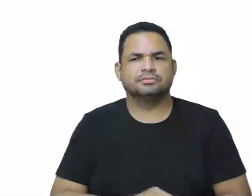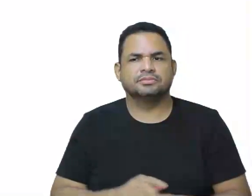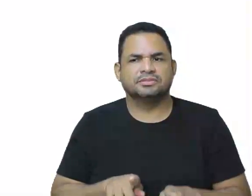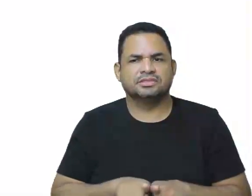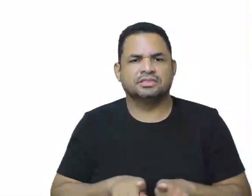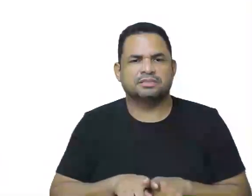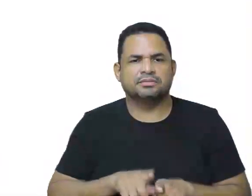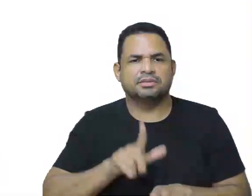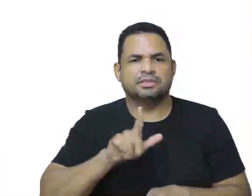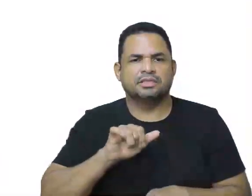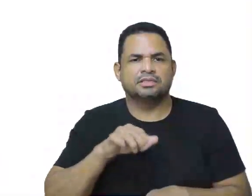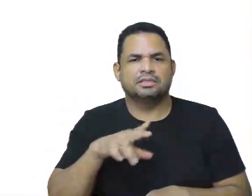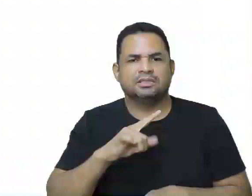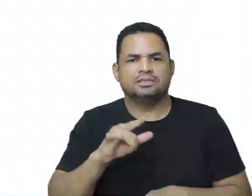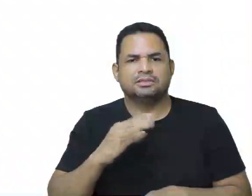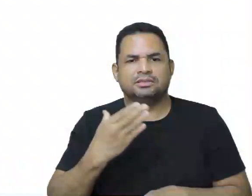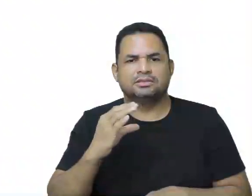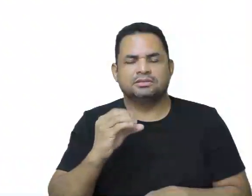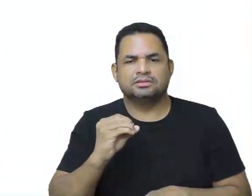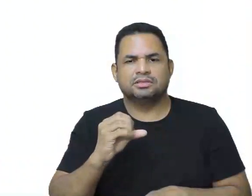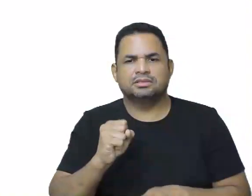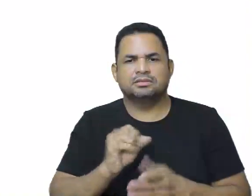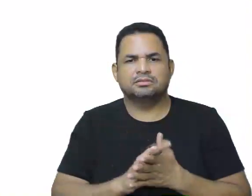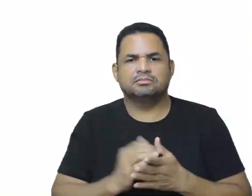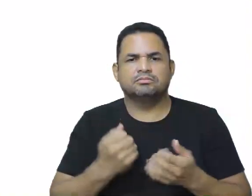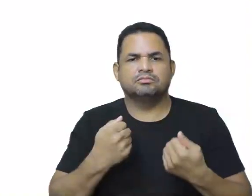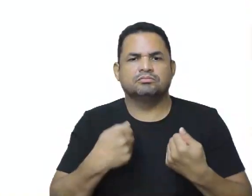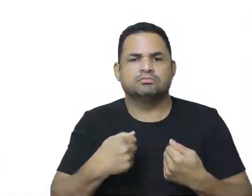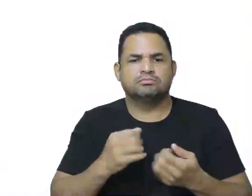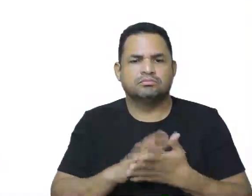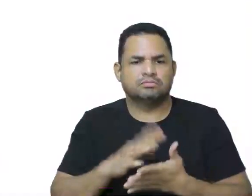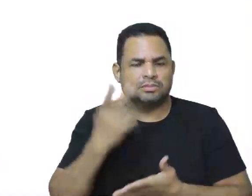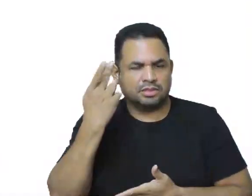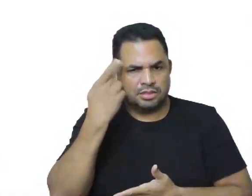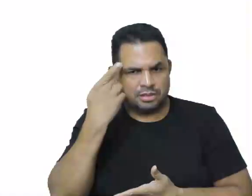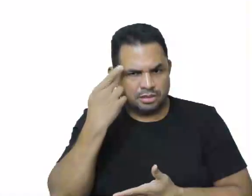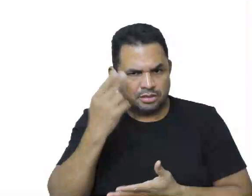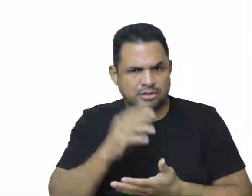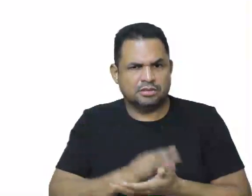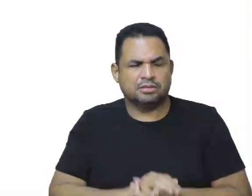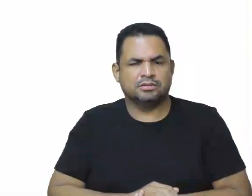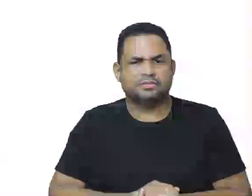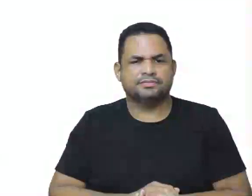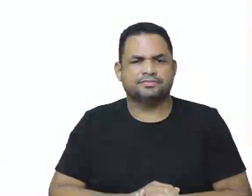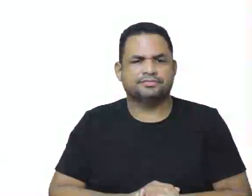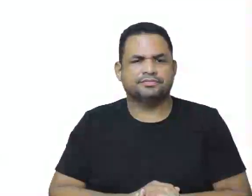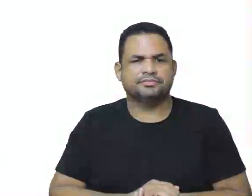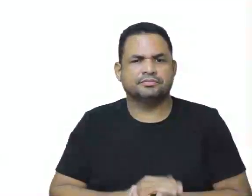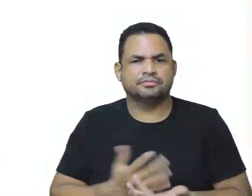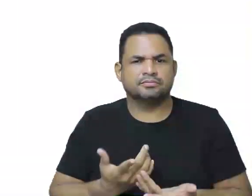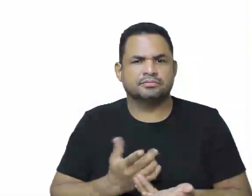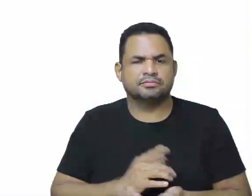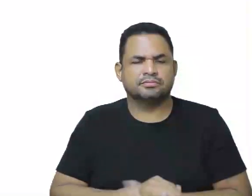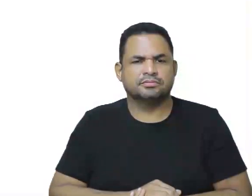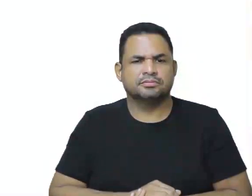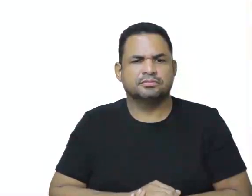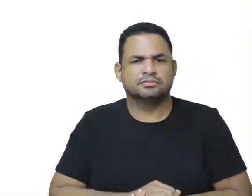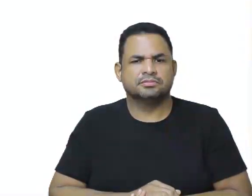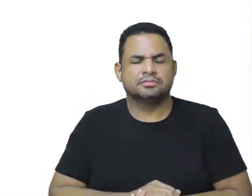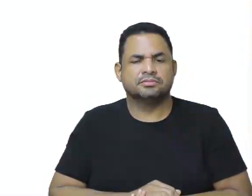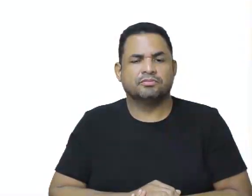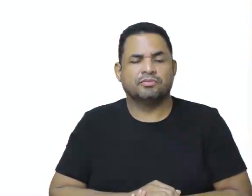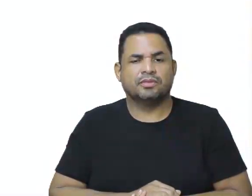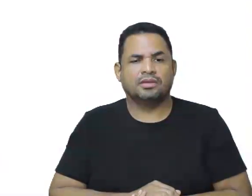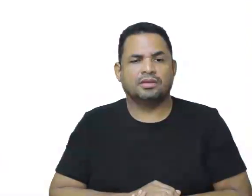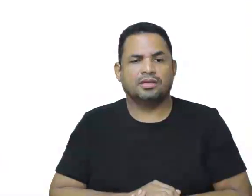sobre laterização, também que pode ser natural ou antrópica. A laterização, diferente da lixiviação,